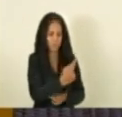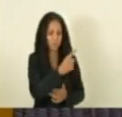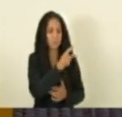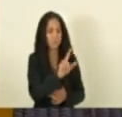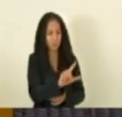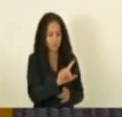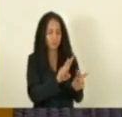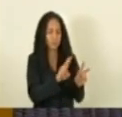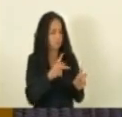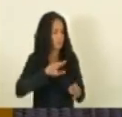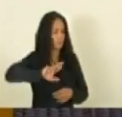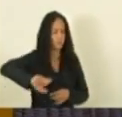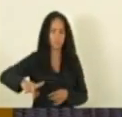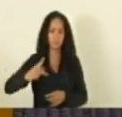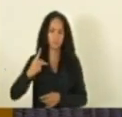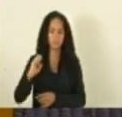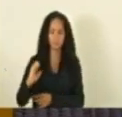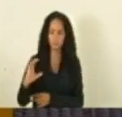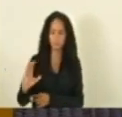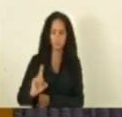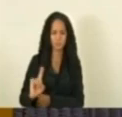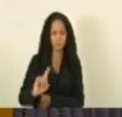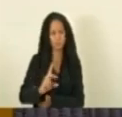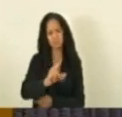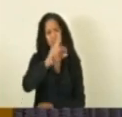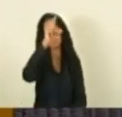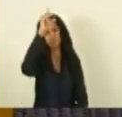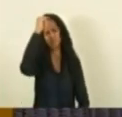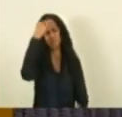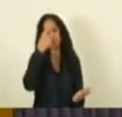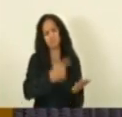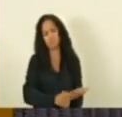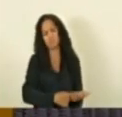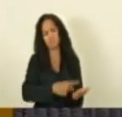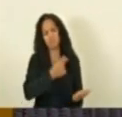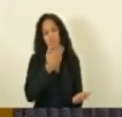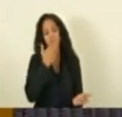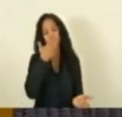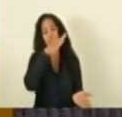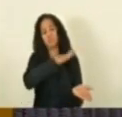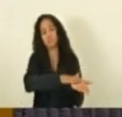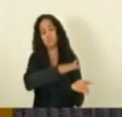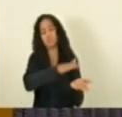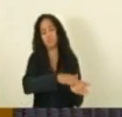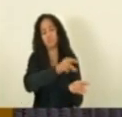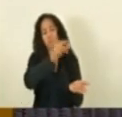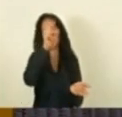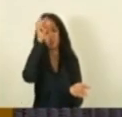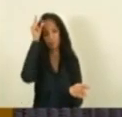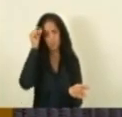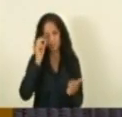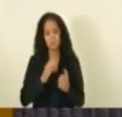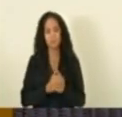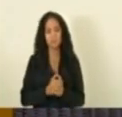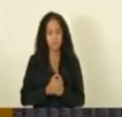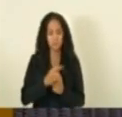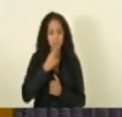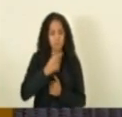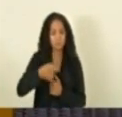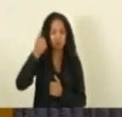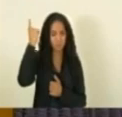PL, já faz tempo. E eu estou cobrando. Na semana passada, o secretário da